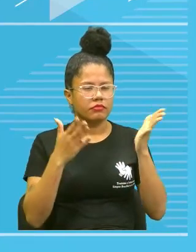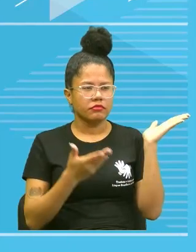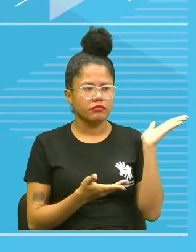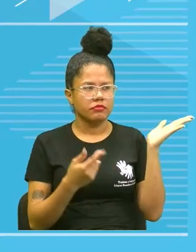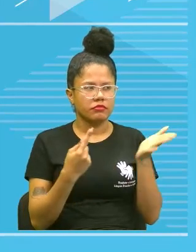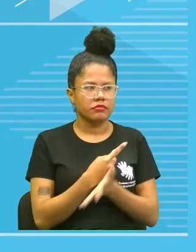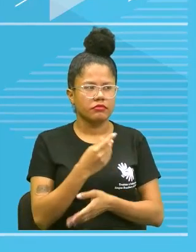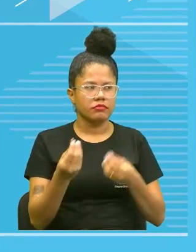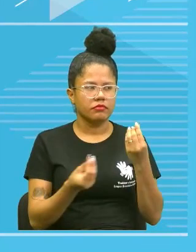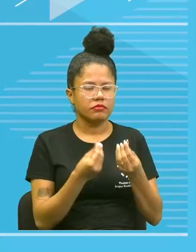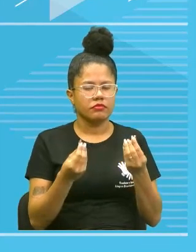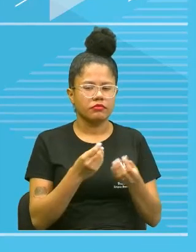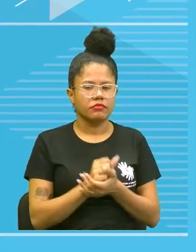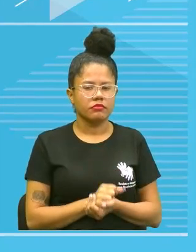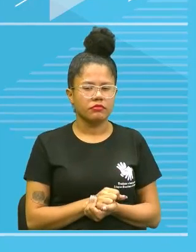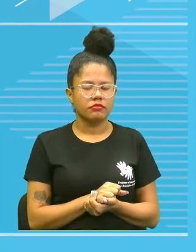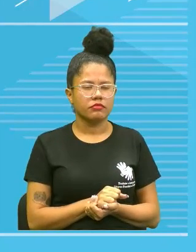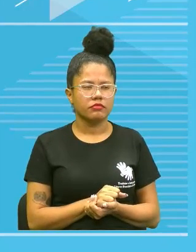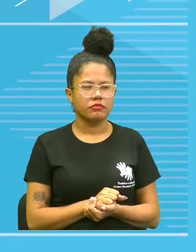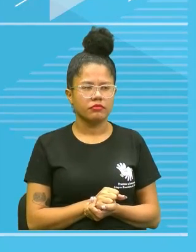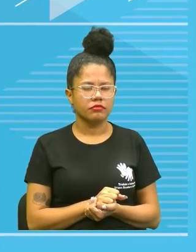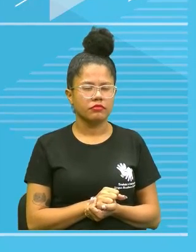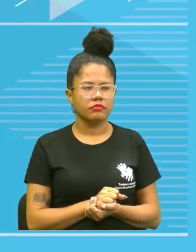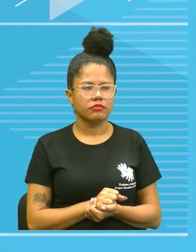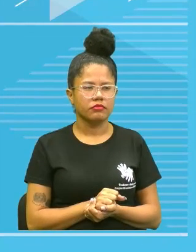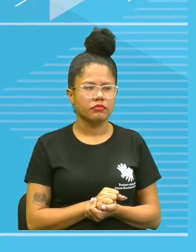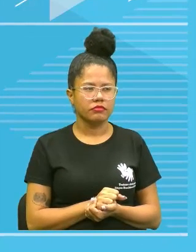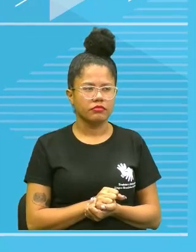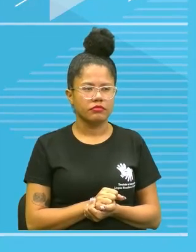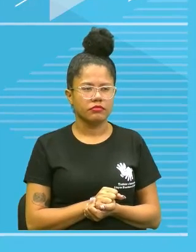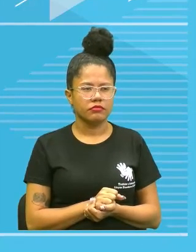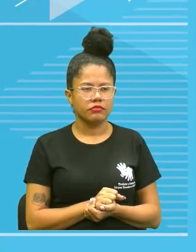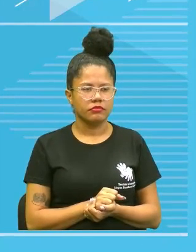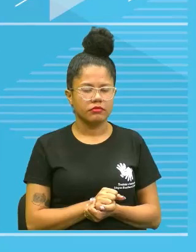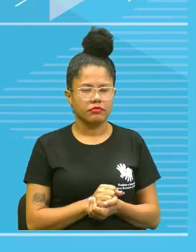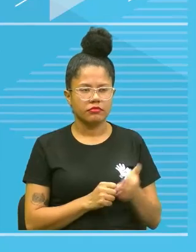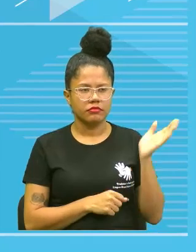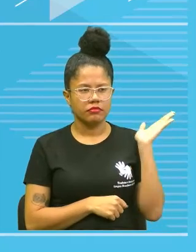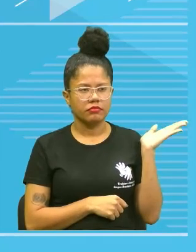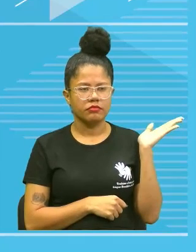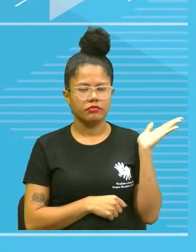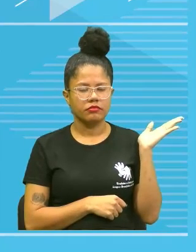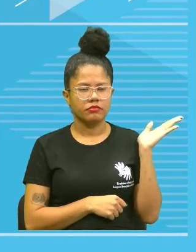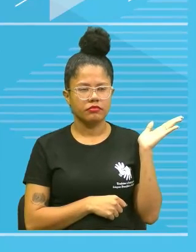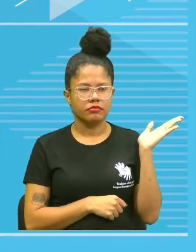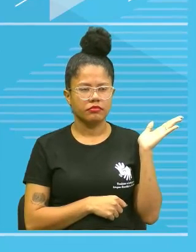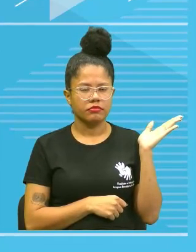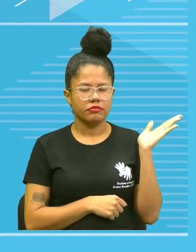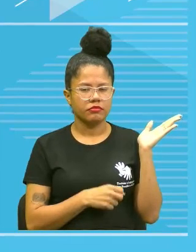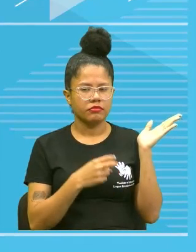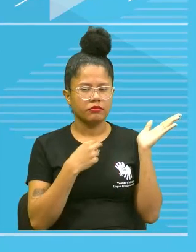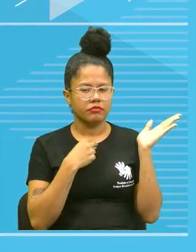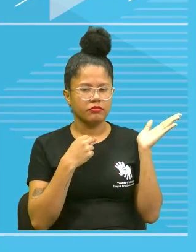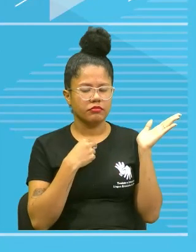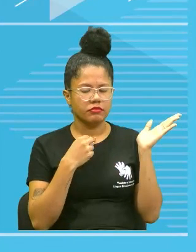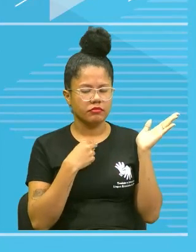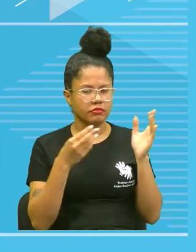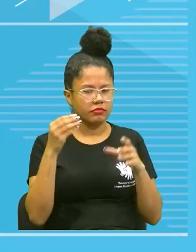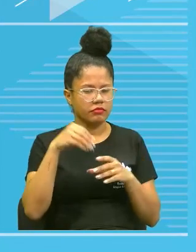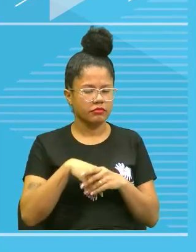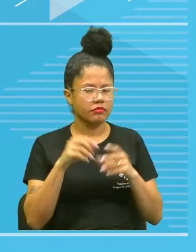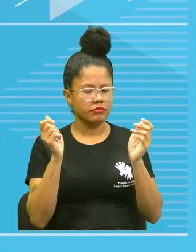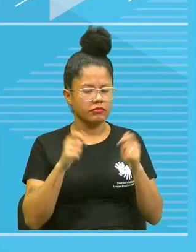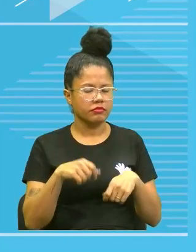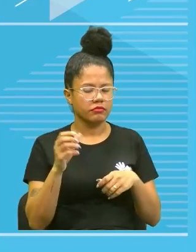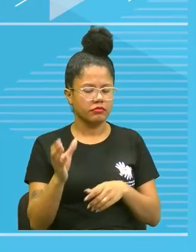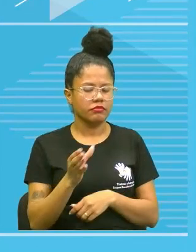cano de exaustão, tá bom? Não se esquecer que esse ar que existe dentro do veículo, ele não pode ficar lá dentro. Ele tem que ser jogado